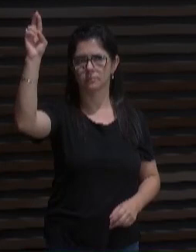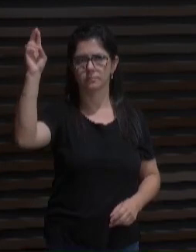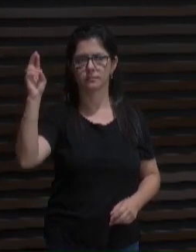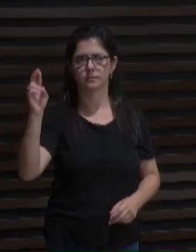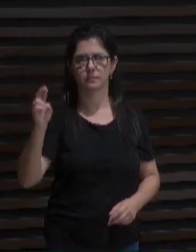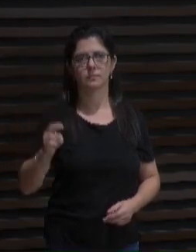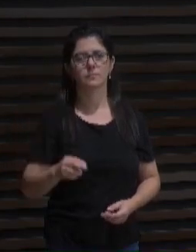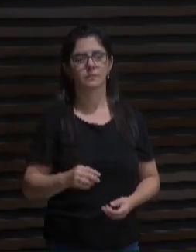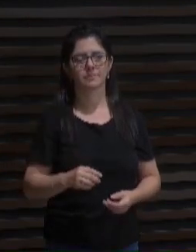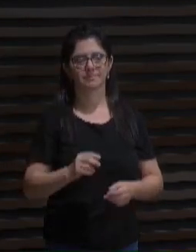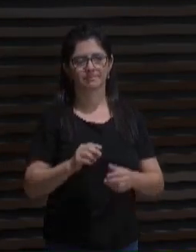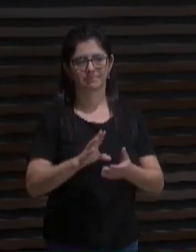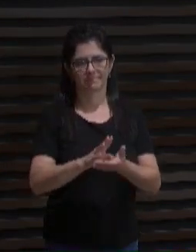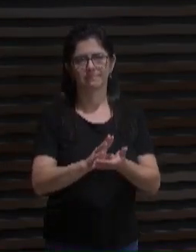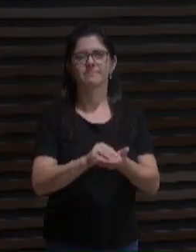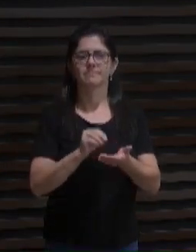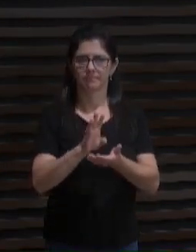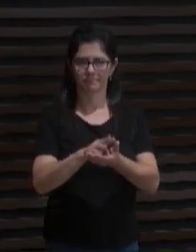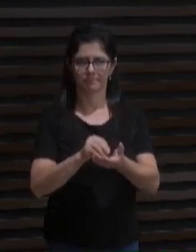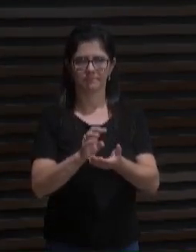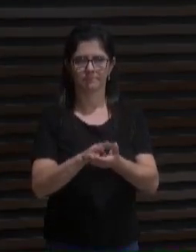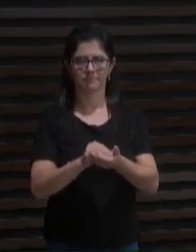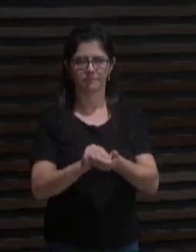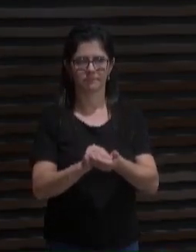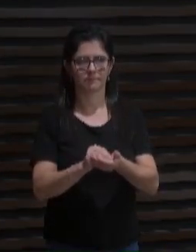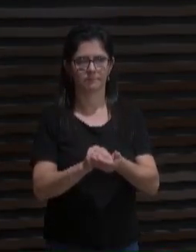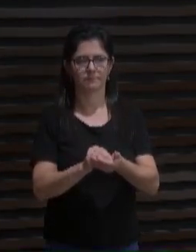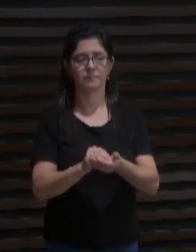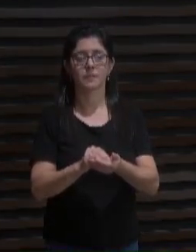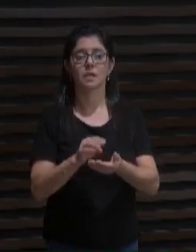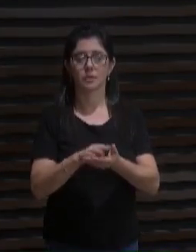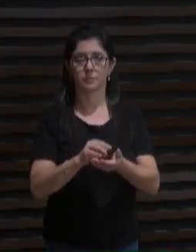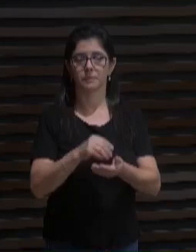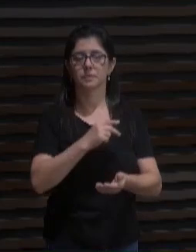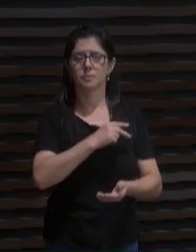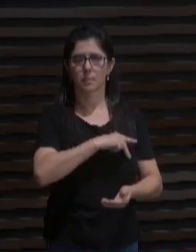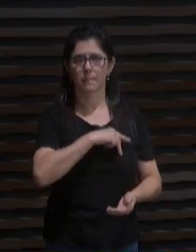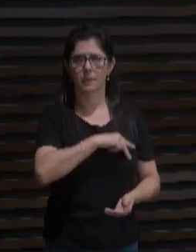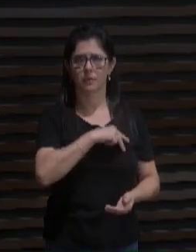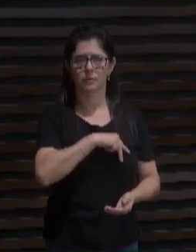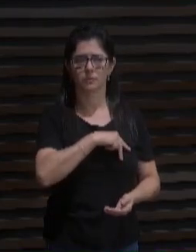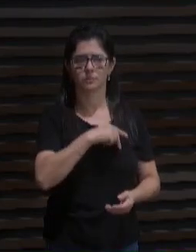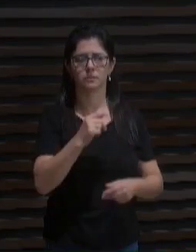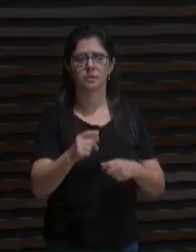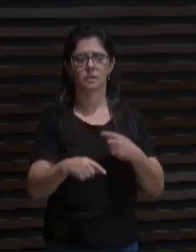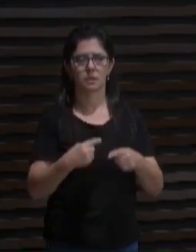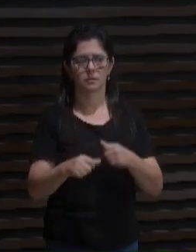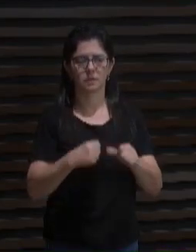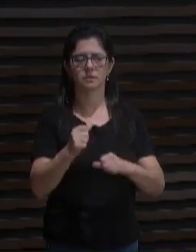de imitadores, eles começaram a imitar Paulo, eles passaram a ser o quê? Modelo, meu